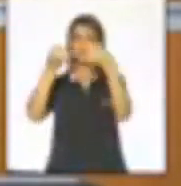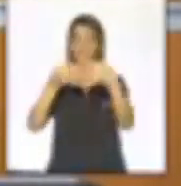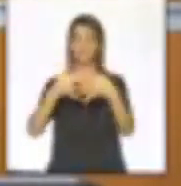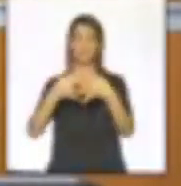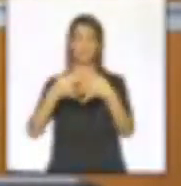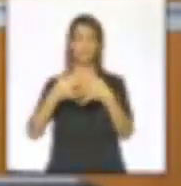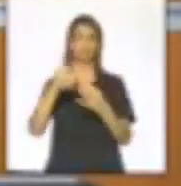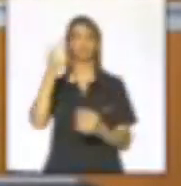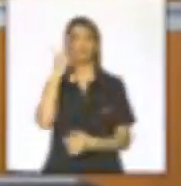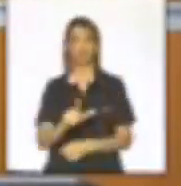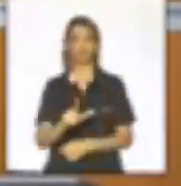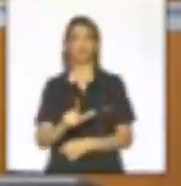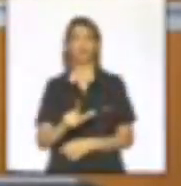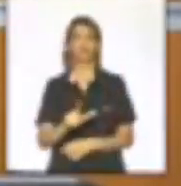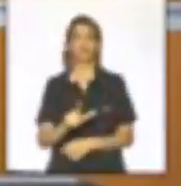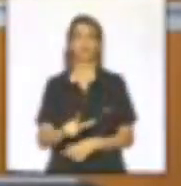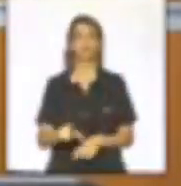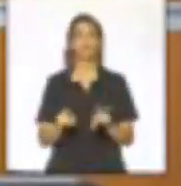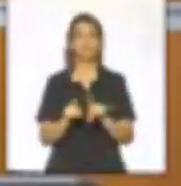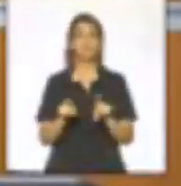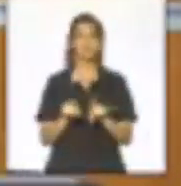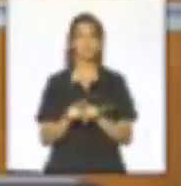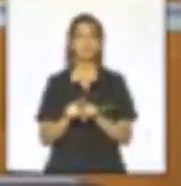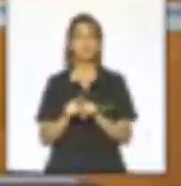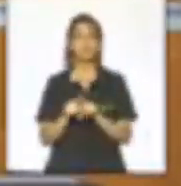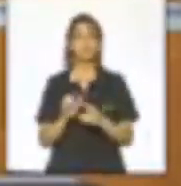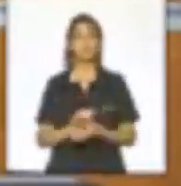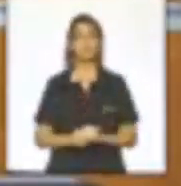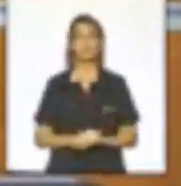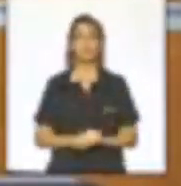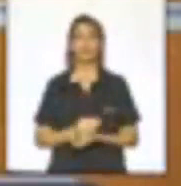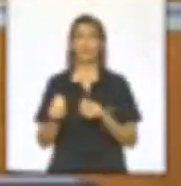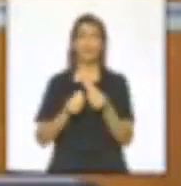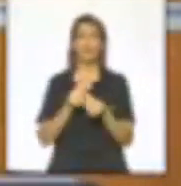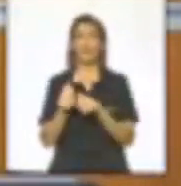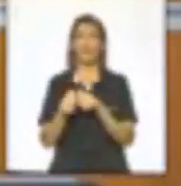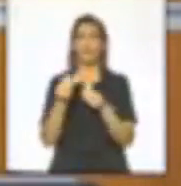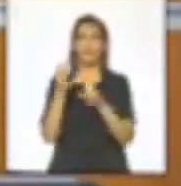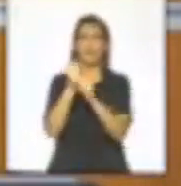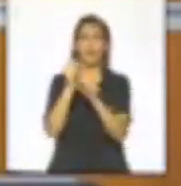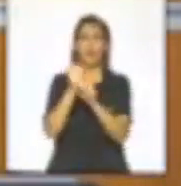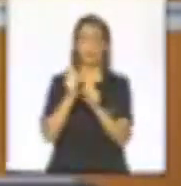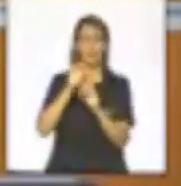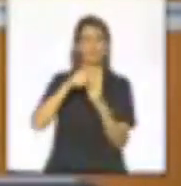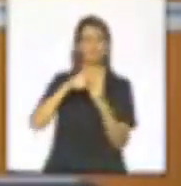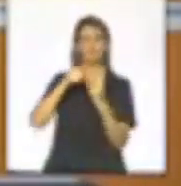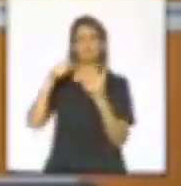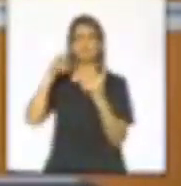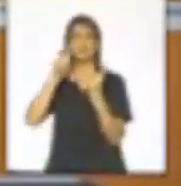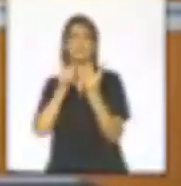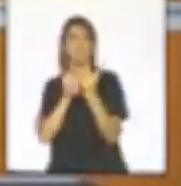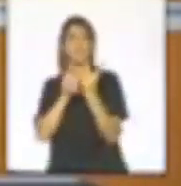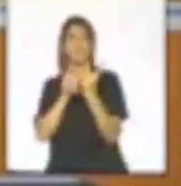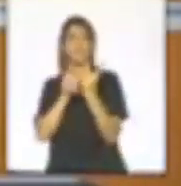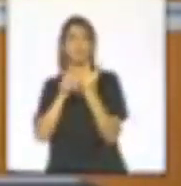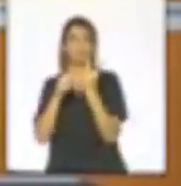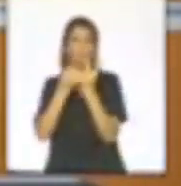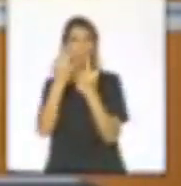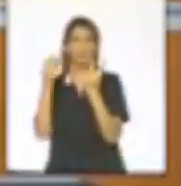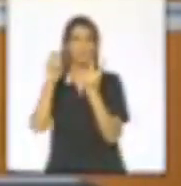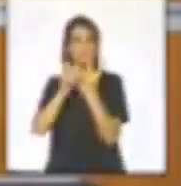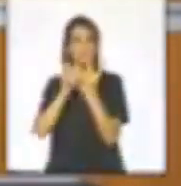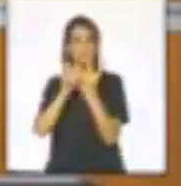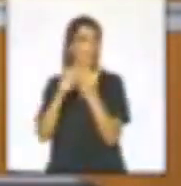tá? Inclusive, colocar assim, como que eu calculo raiz quadrada com 5 algarismos? É o